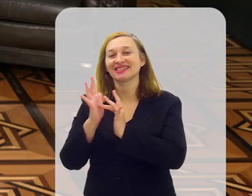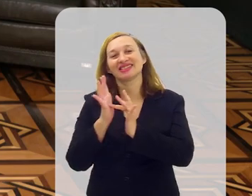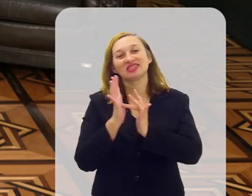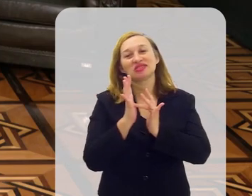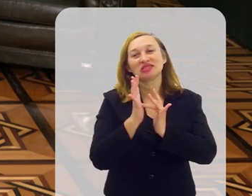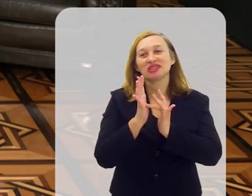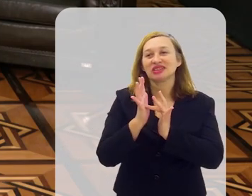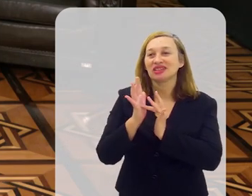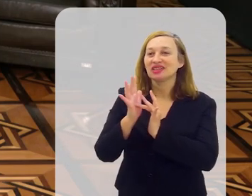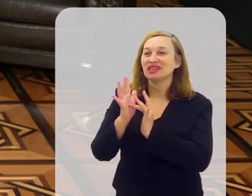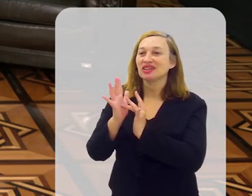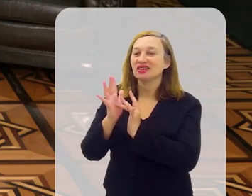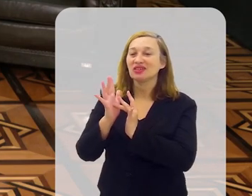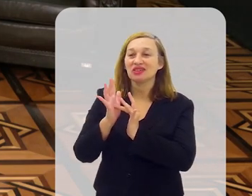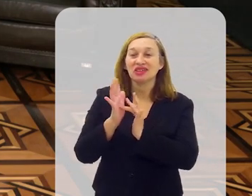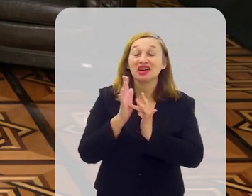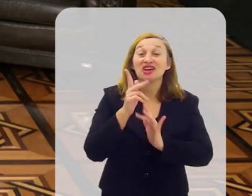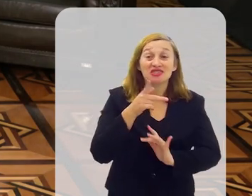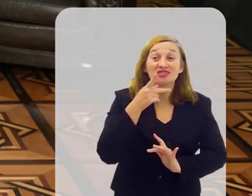Jesus.